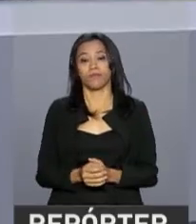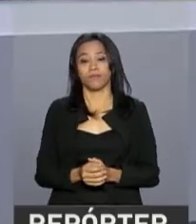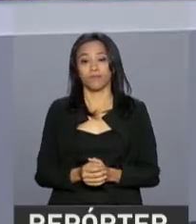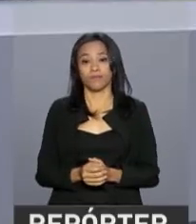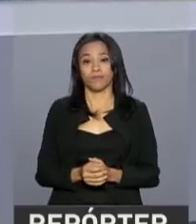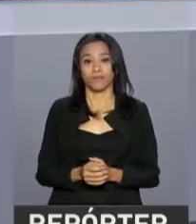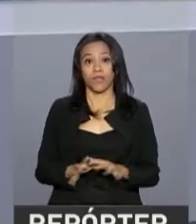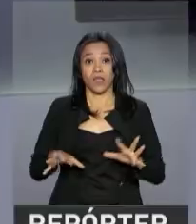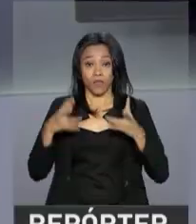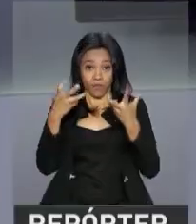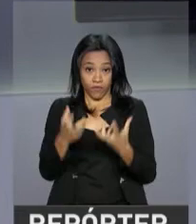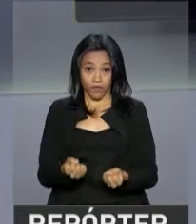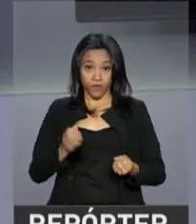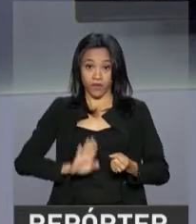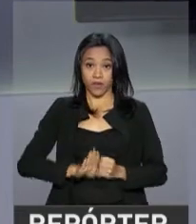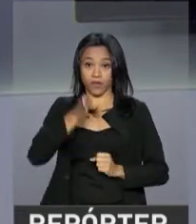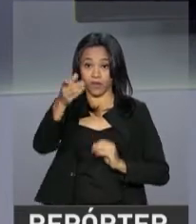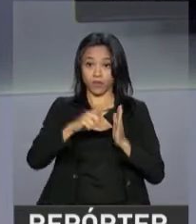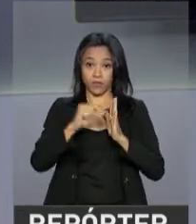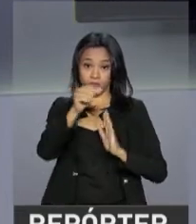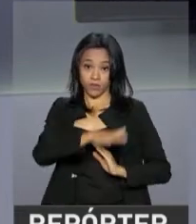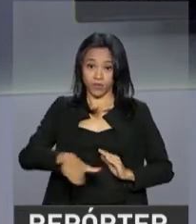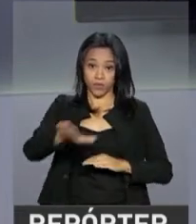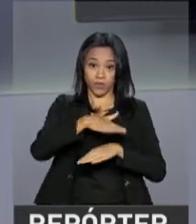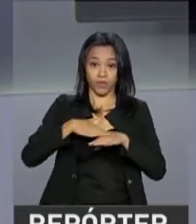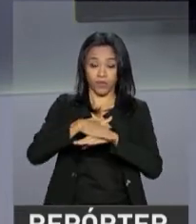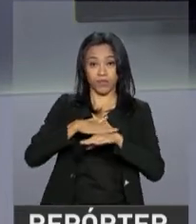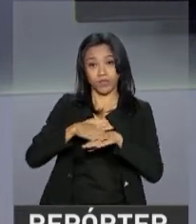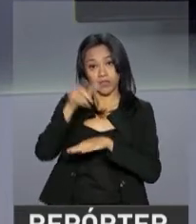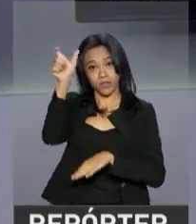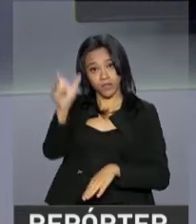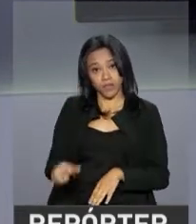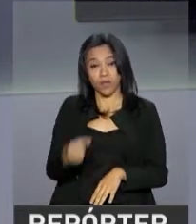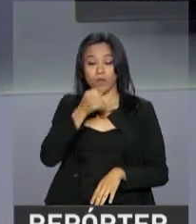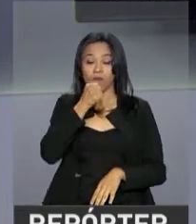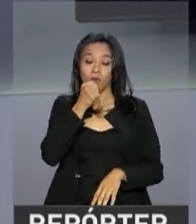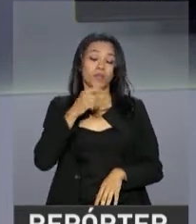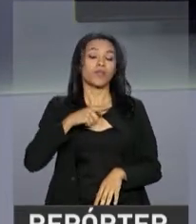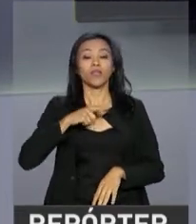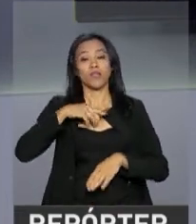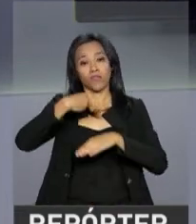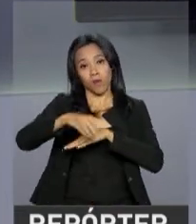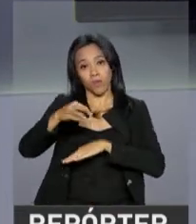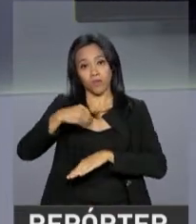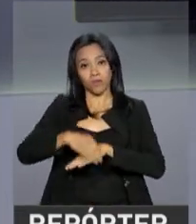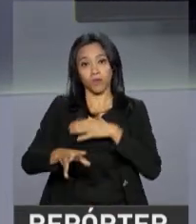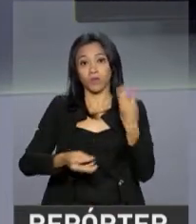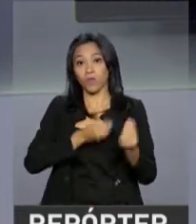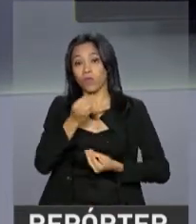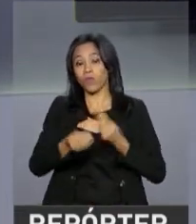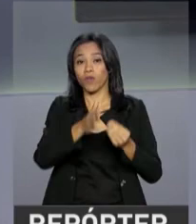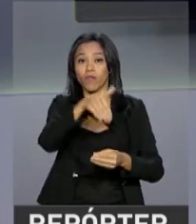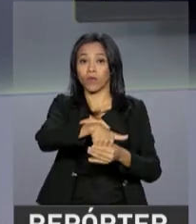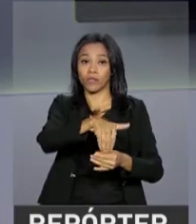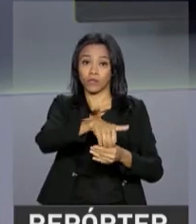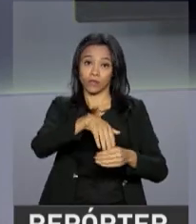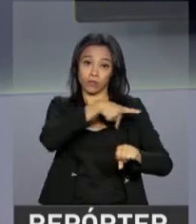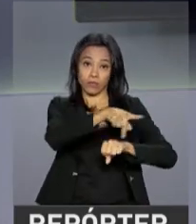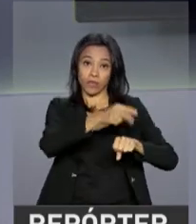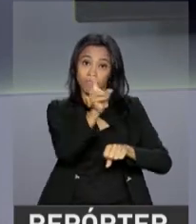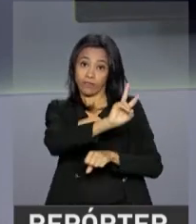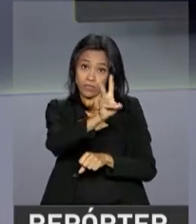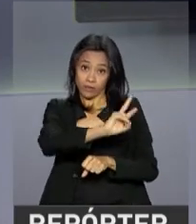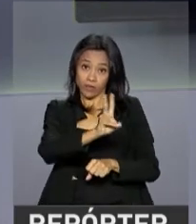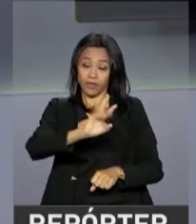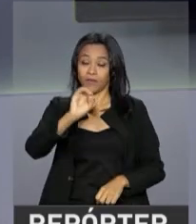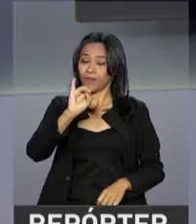Vamos agora ao Palácio do Planalto conversar com a repórter Luana Karen, que tem informações sobre as eleições na Venezuela. Olá,